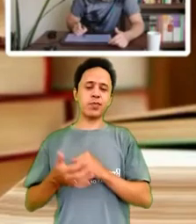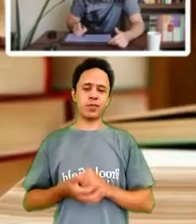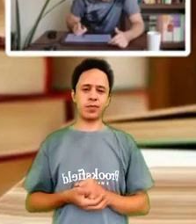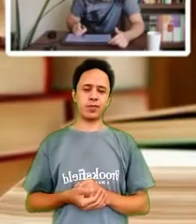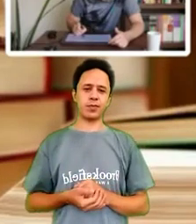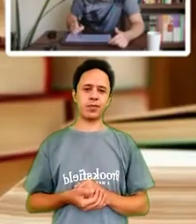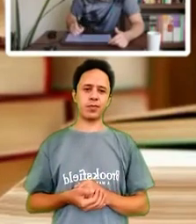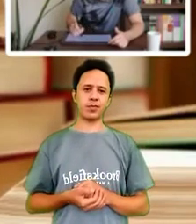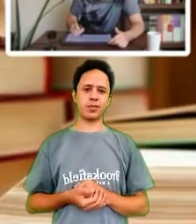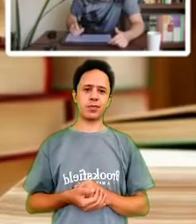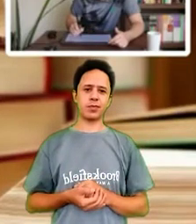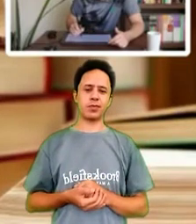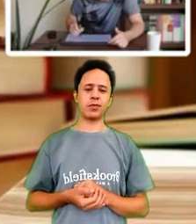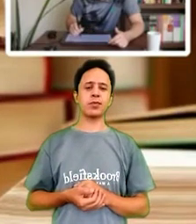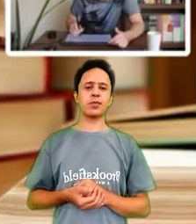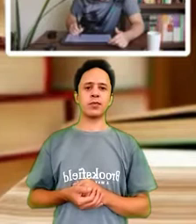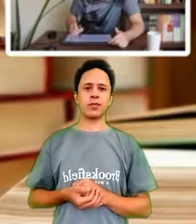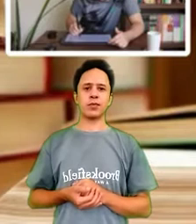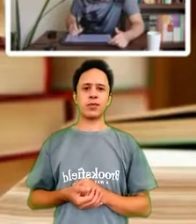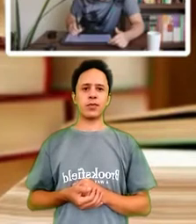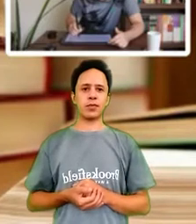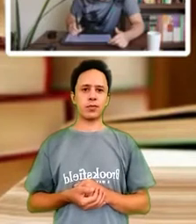Envolvendo leitura